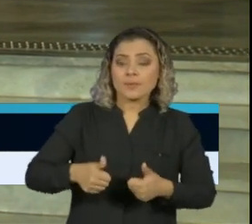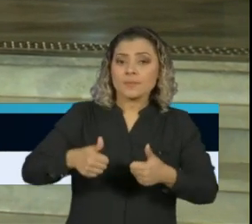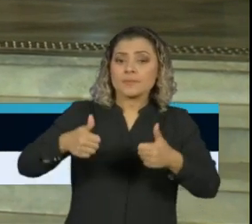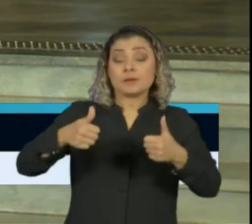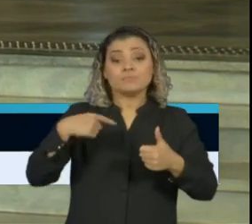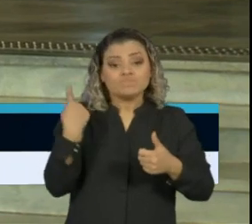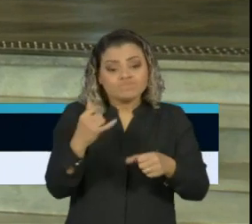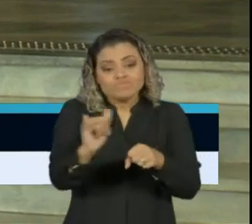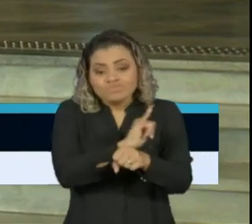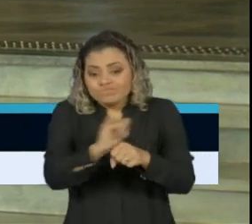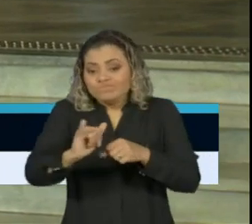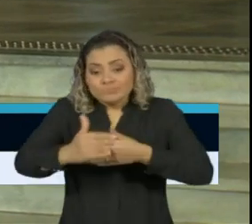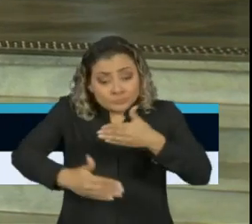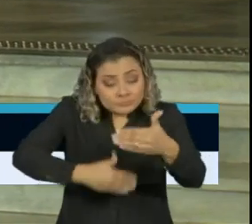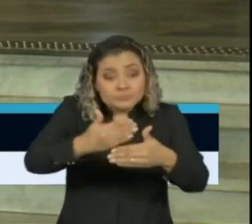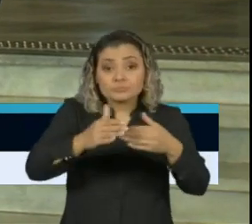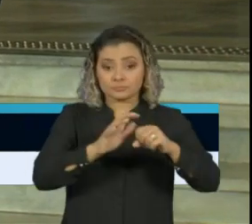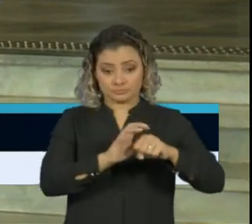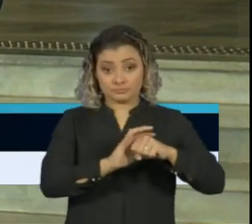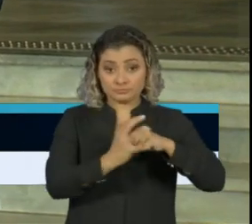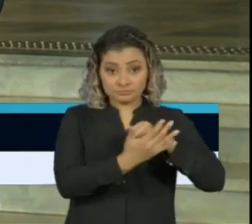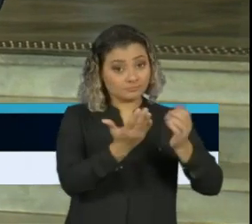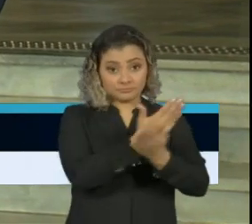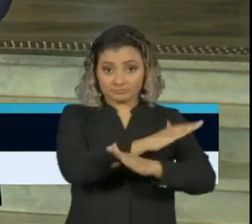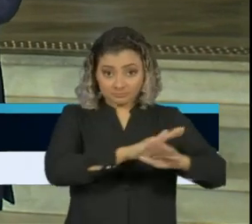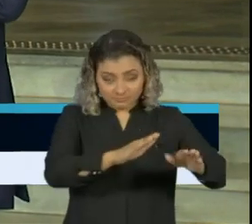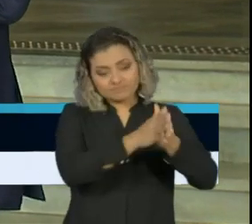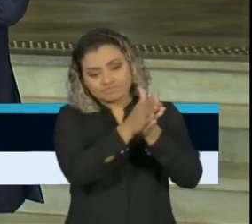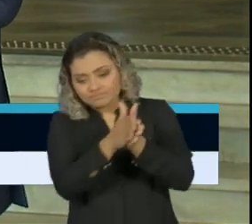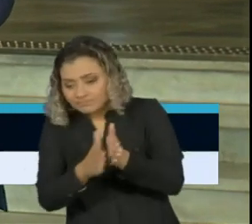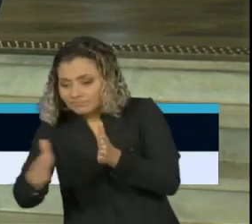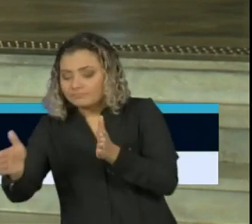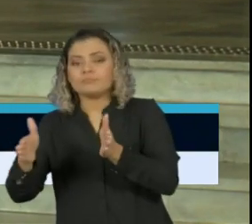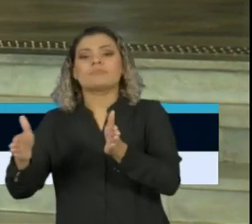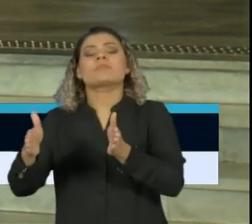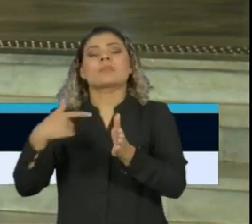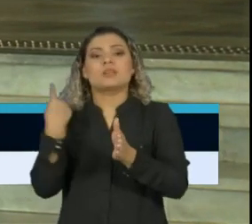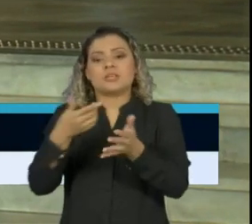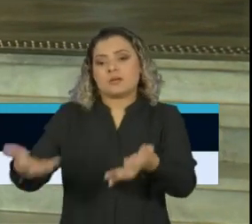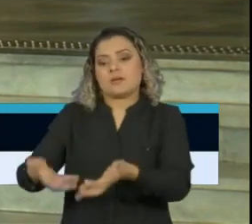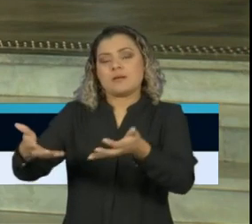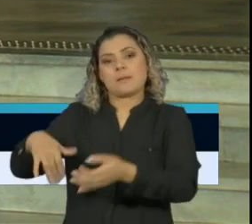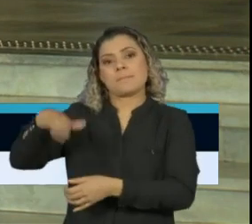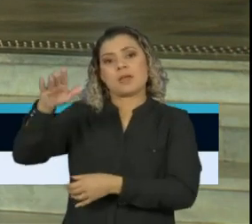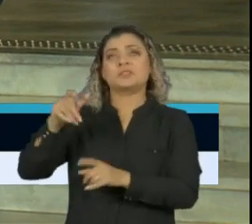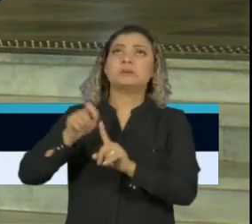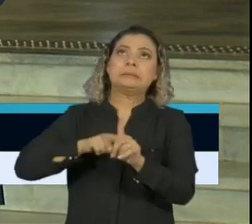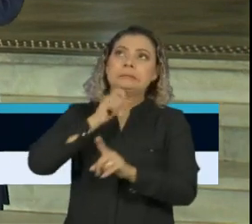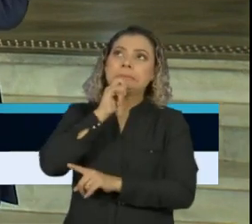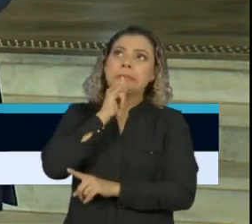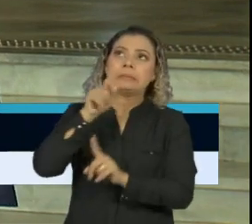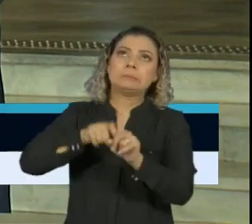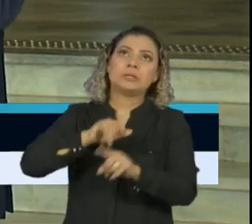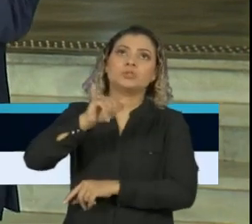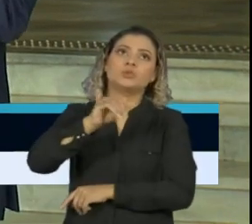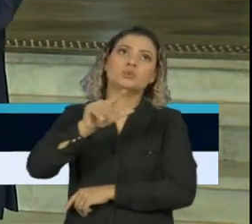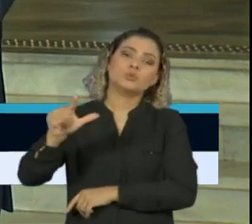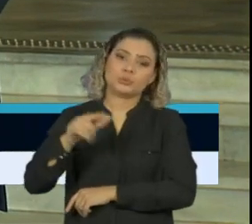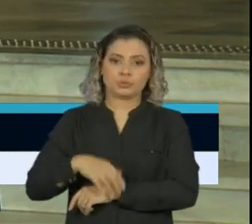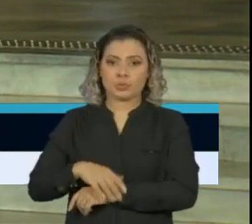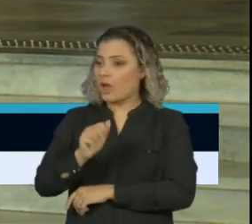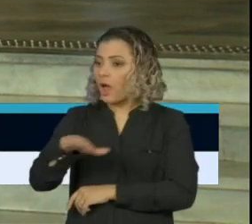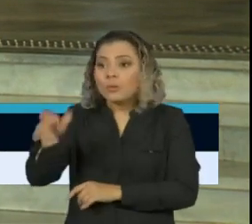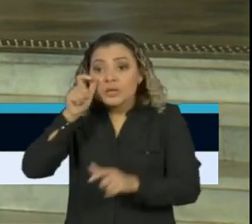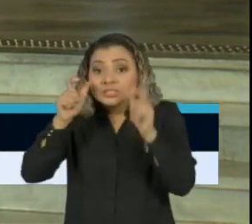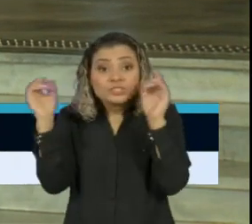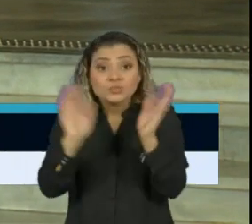estamos construindo depois, ele será essencial. Mesmo que a gente retorne, por exemplo, lá no mês de julho, se o aluno não tiver